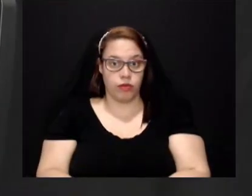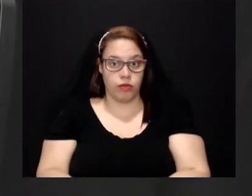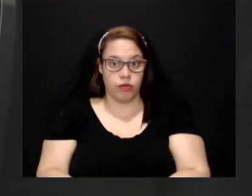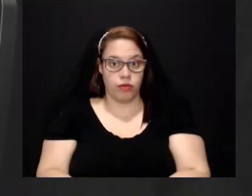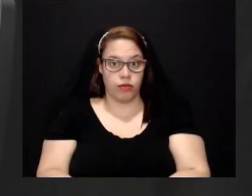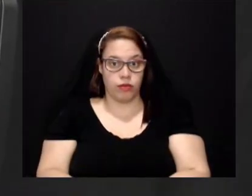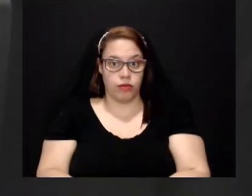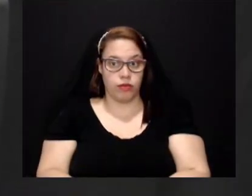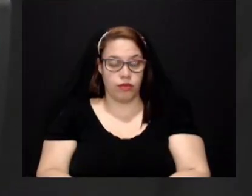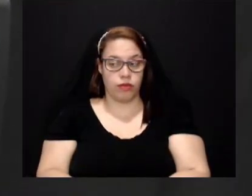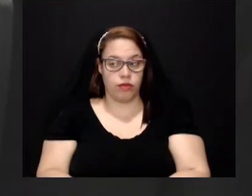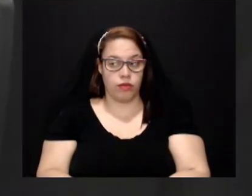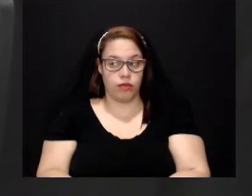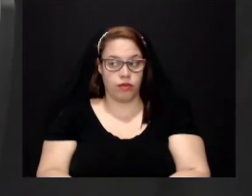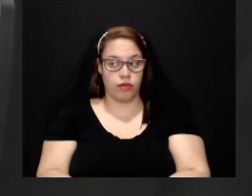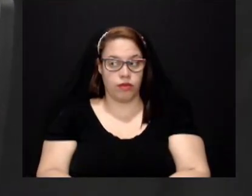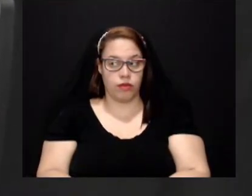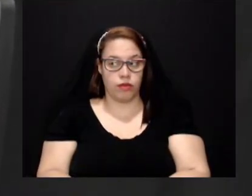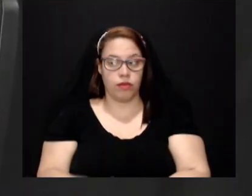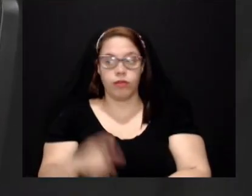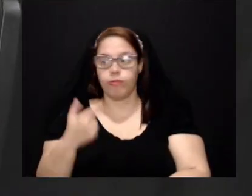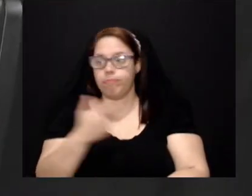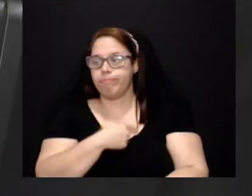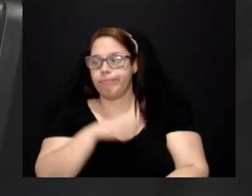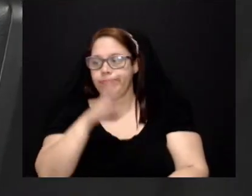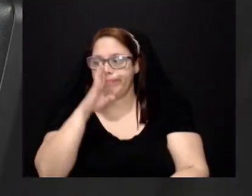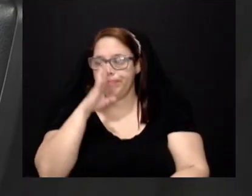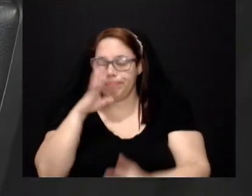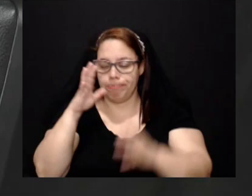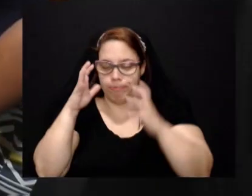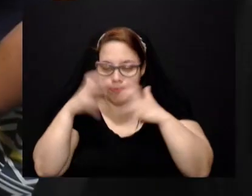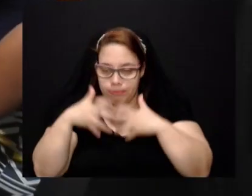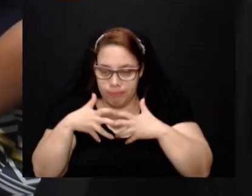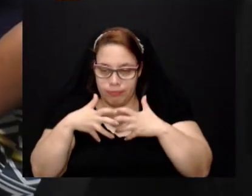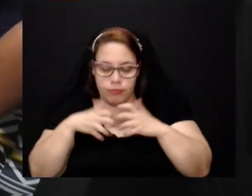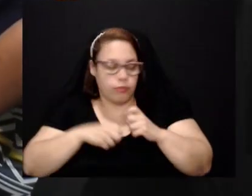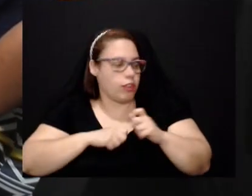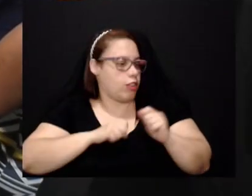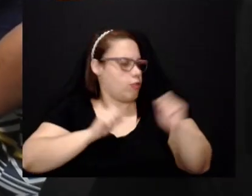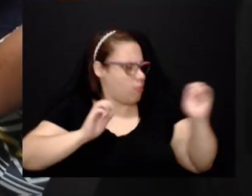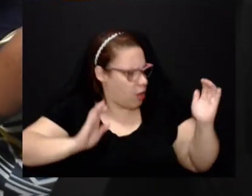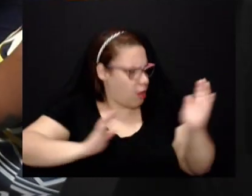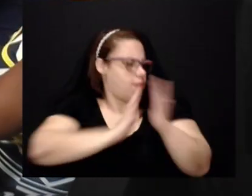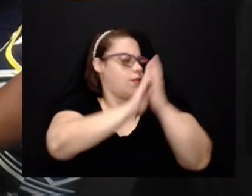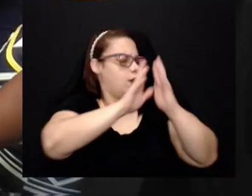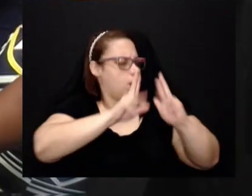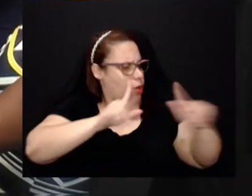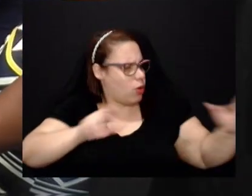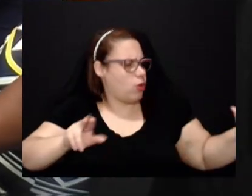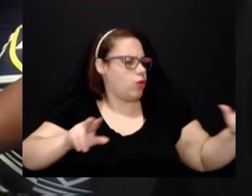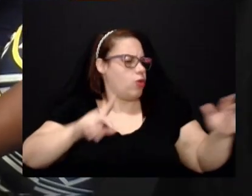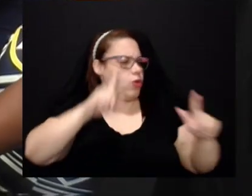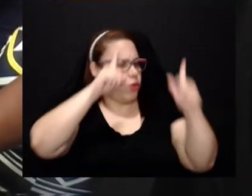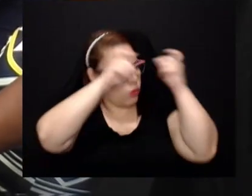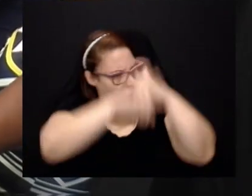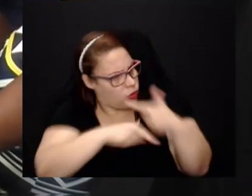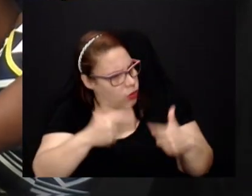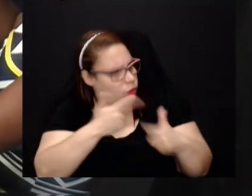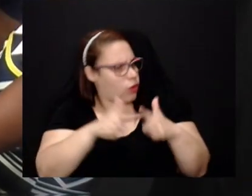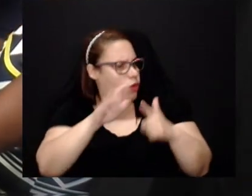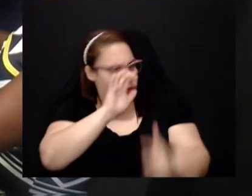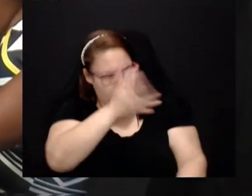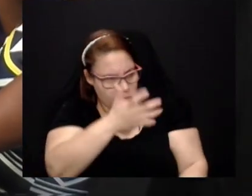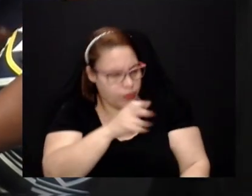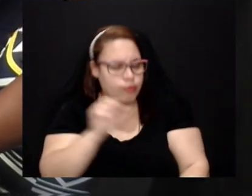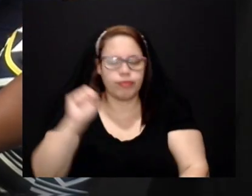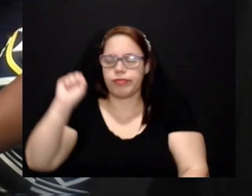gás para eu não sucumbir. Para enfrentar todas as dificuldades que a gente sabe que são inerentes à vida desse